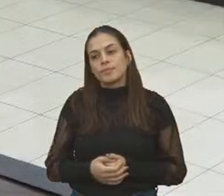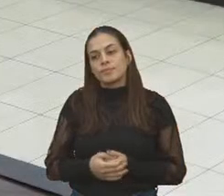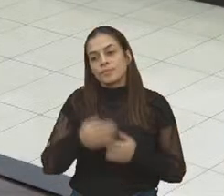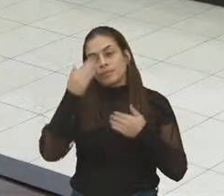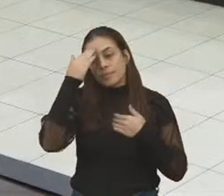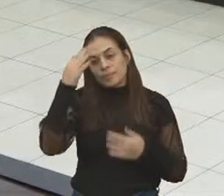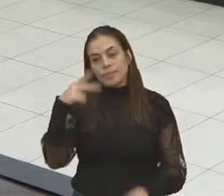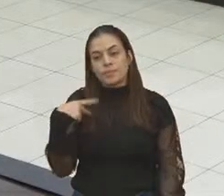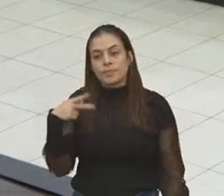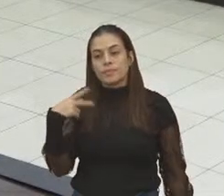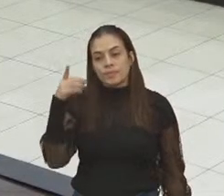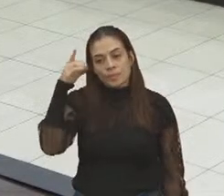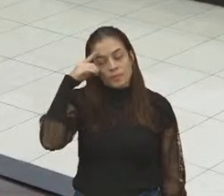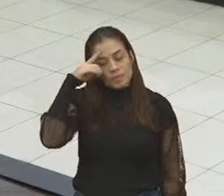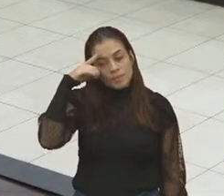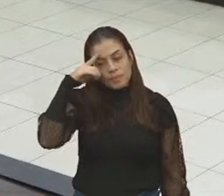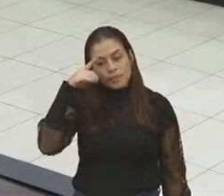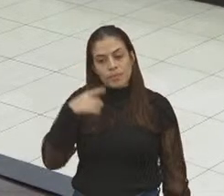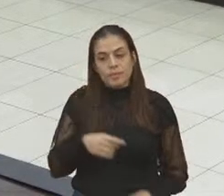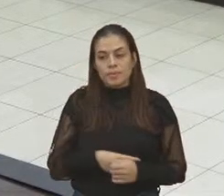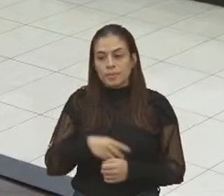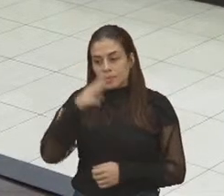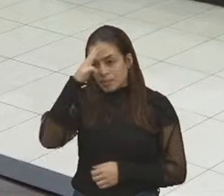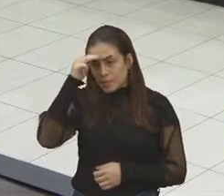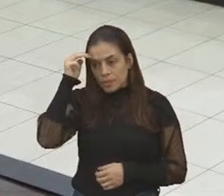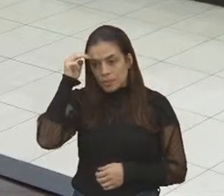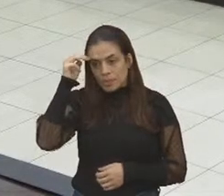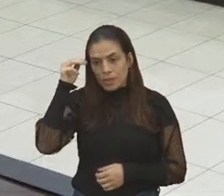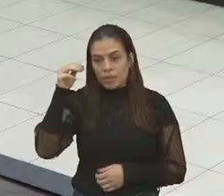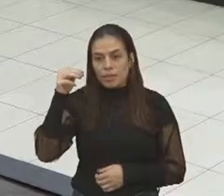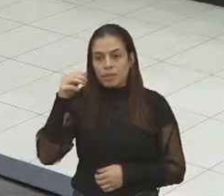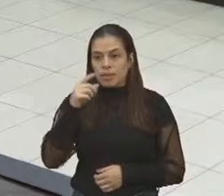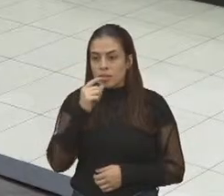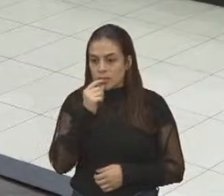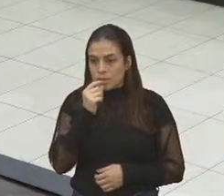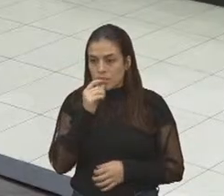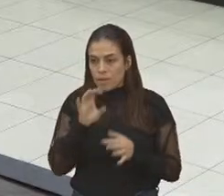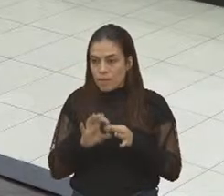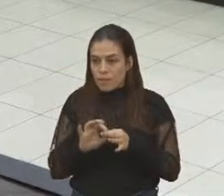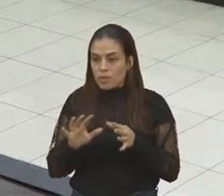Obrigado, vereador Daniel. Maria Amélia, Neto, fiquem à vontade para fazerem suas colocações.